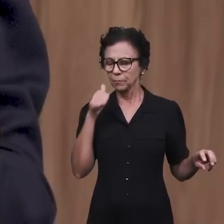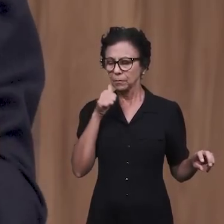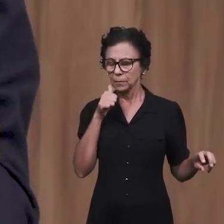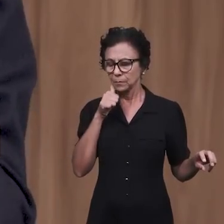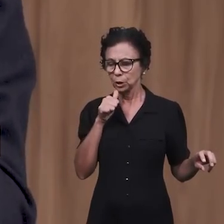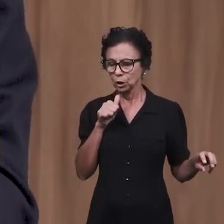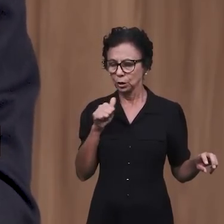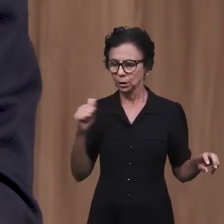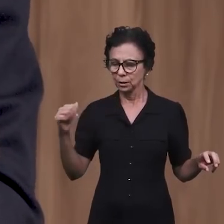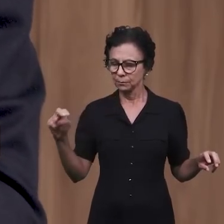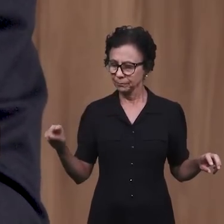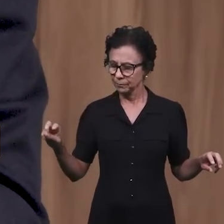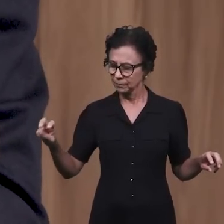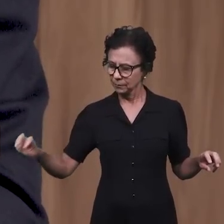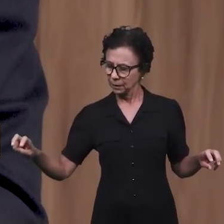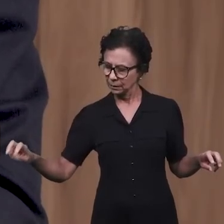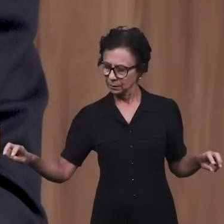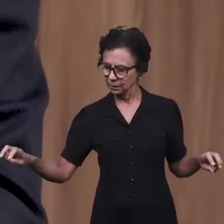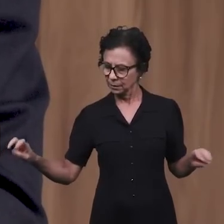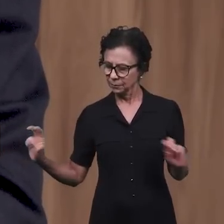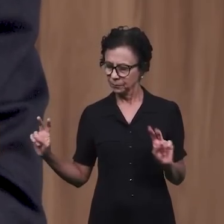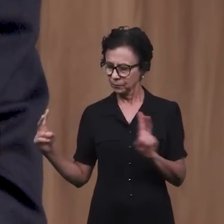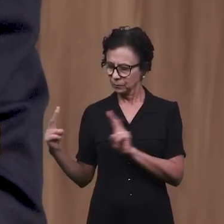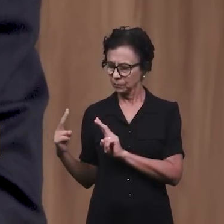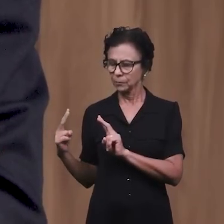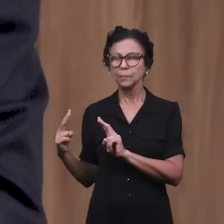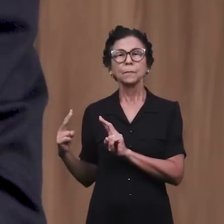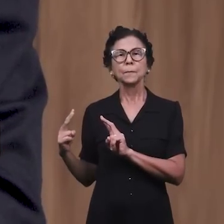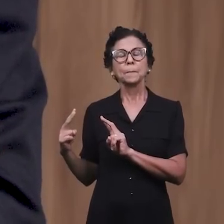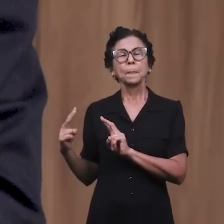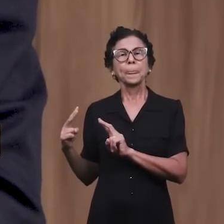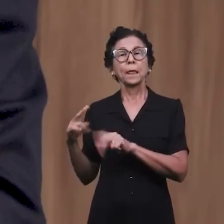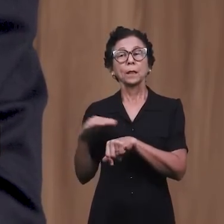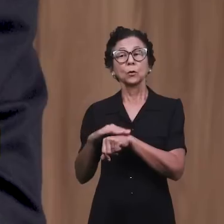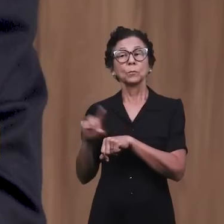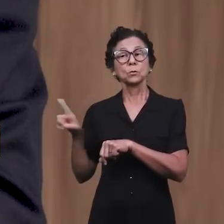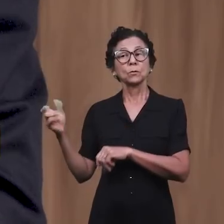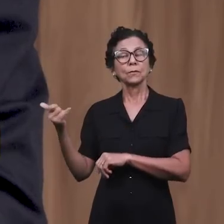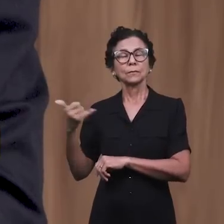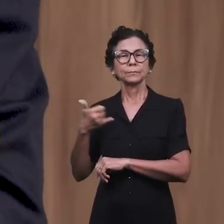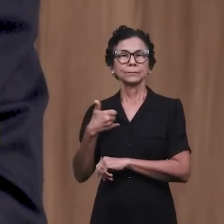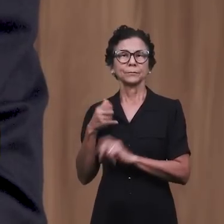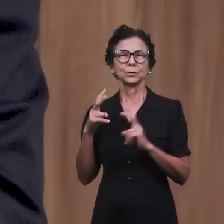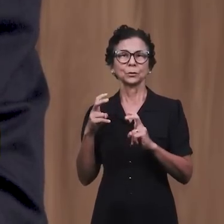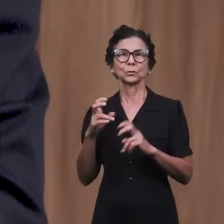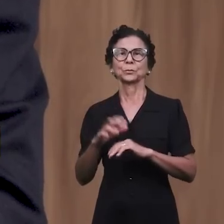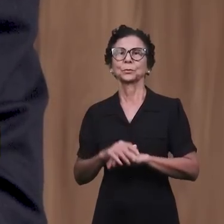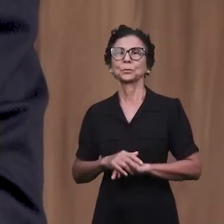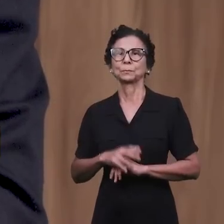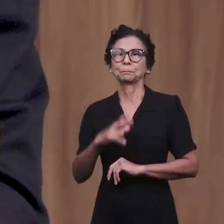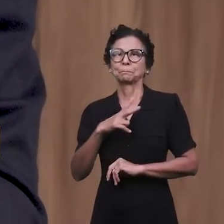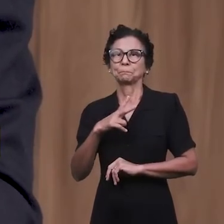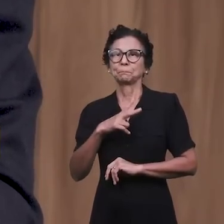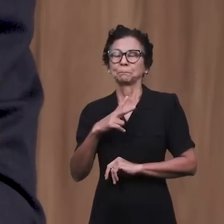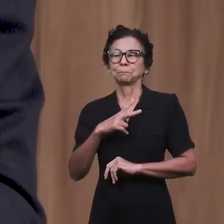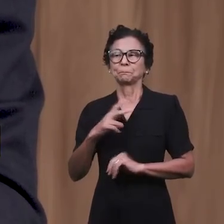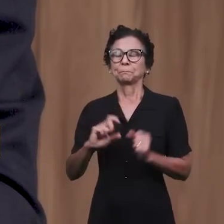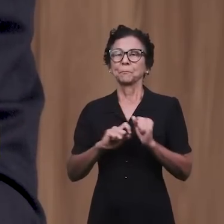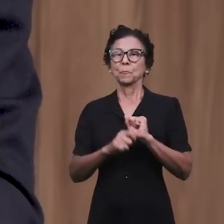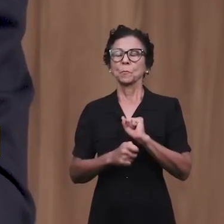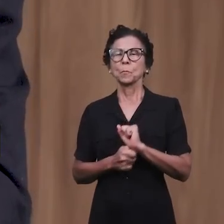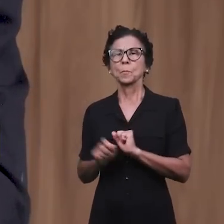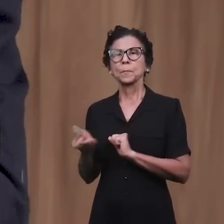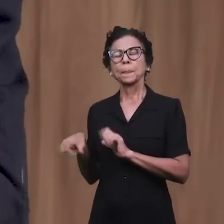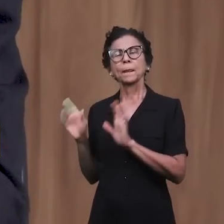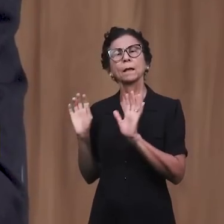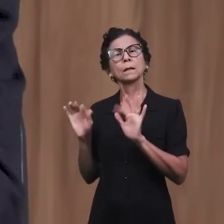então sentou do meu lado e começou a falar do assunto confidencial dela. Quando ela terminou o assunto, ela